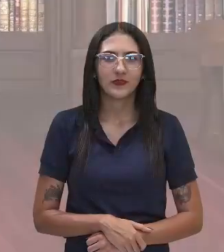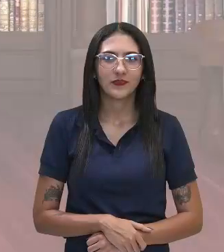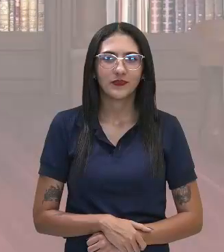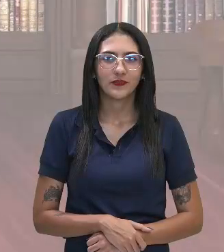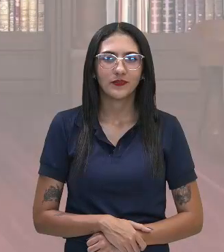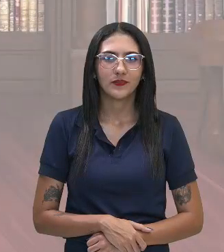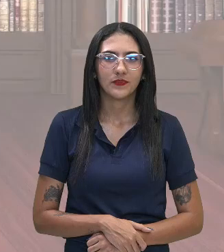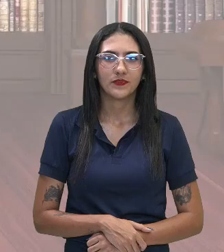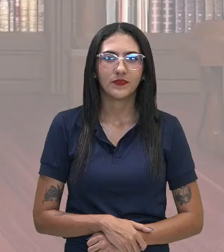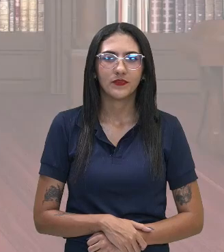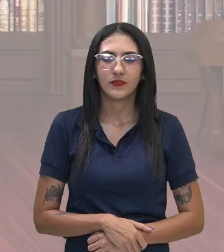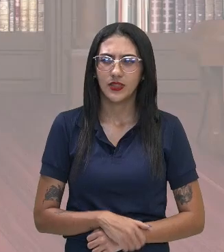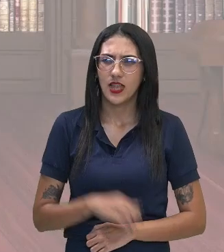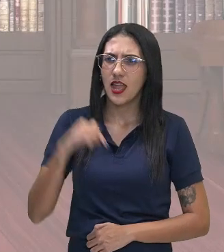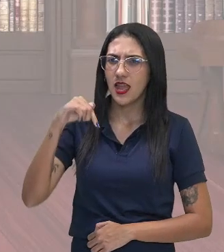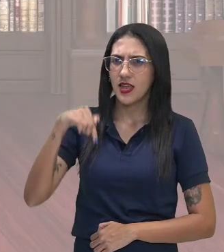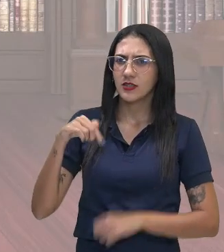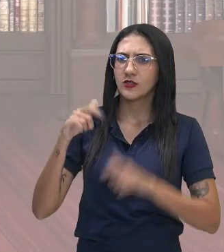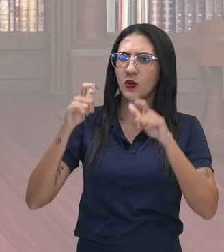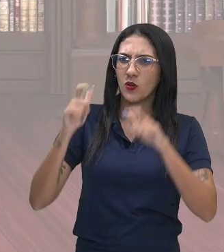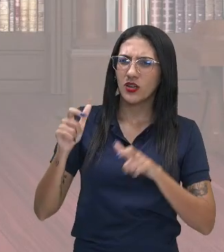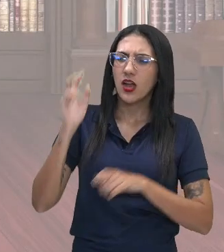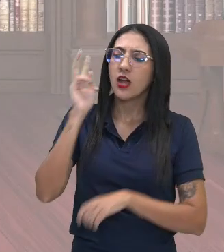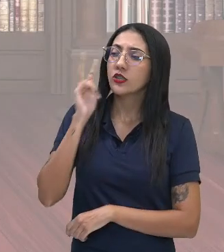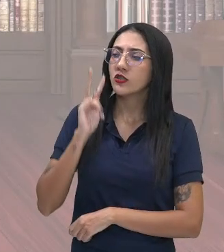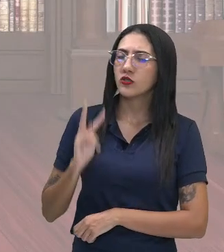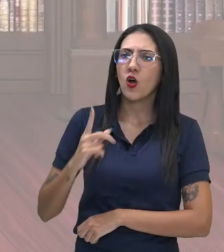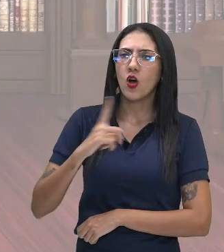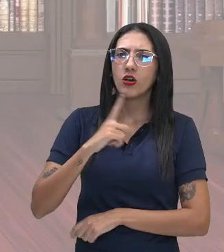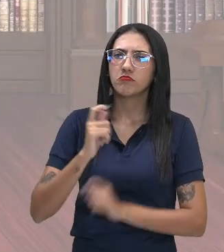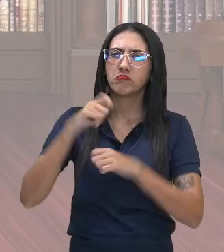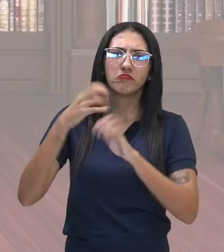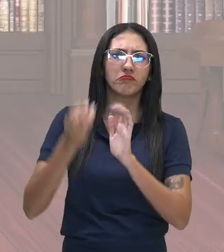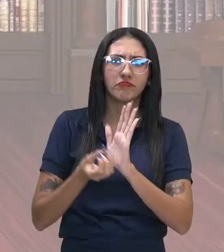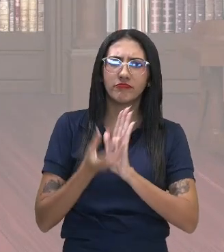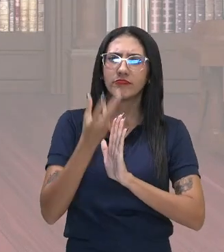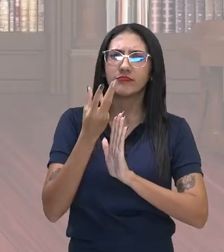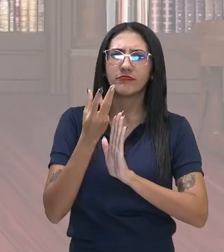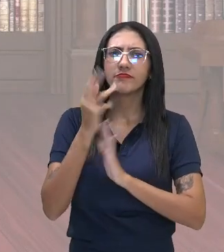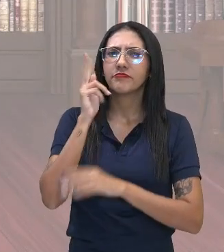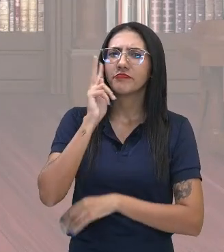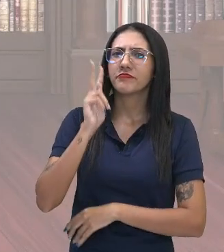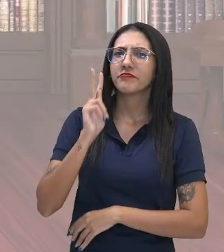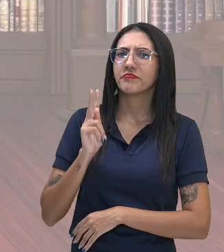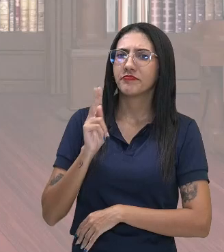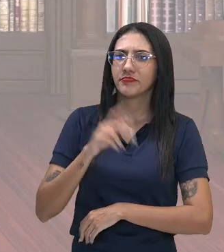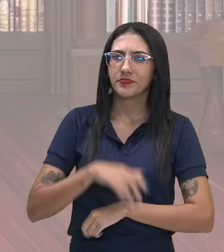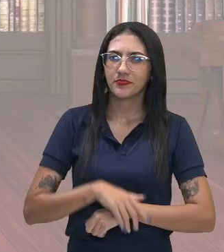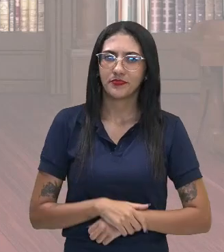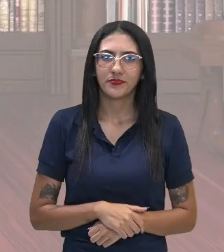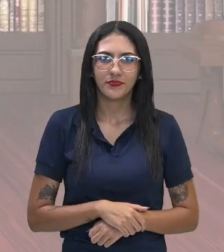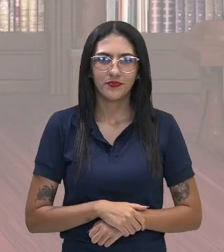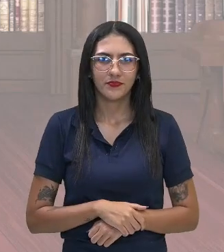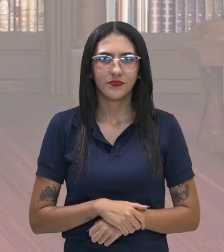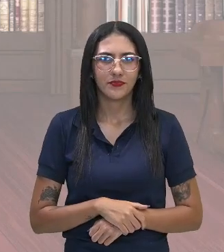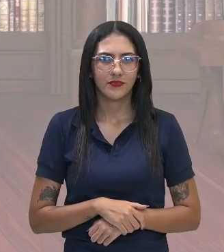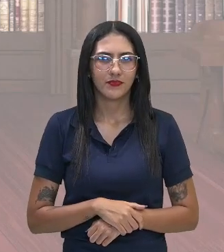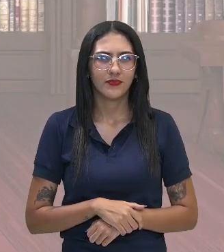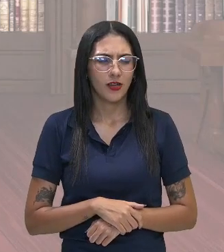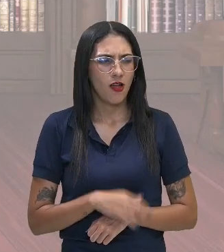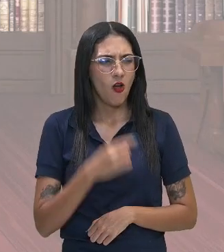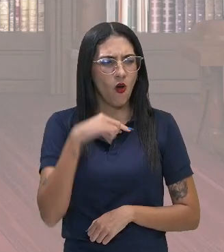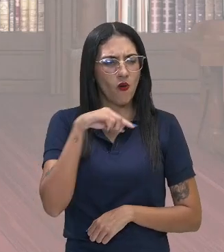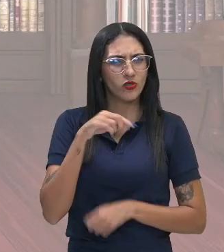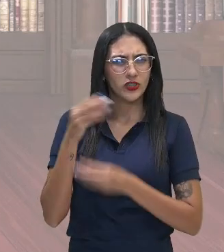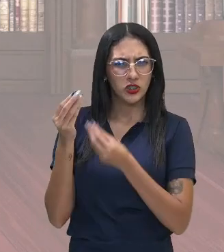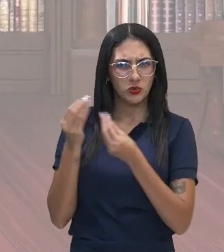Este é o lugar onde as histórias ganham vida para sempre. Vocês trouxeram a história para ser